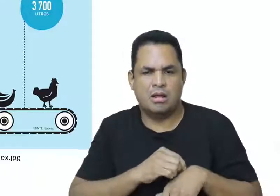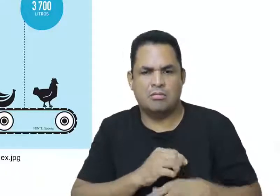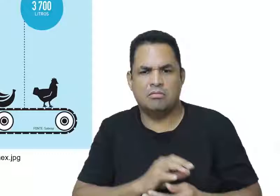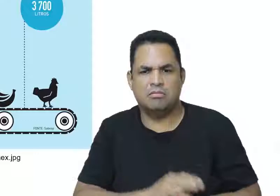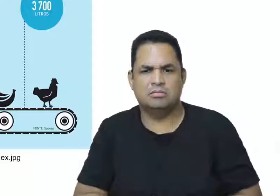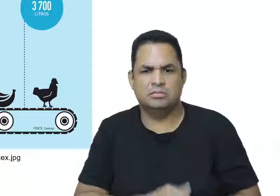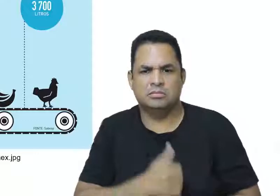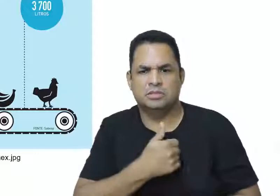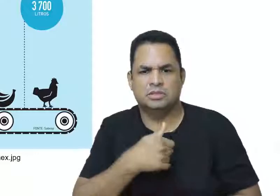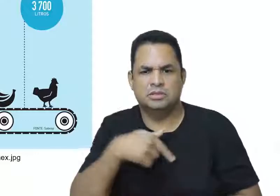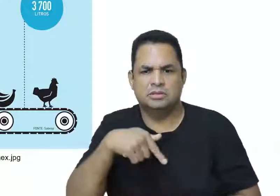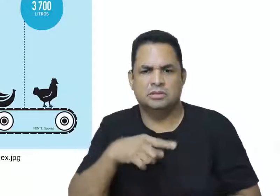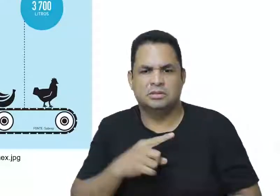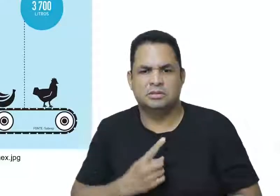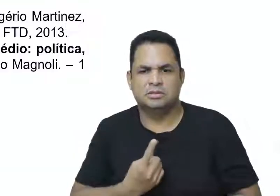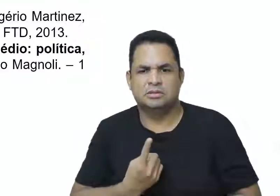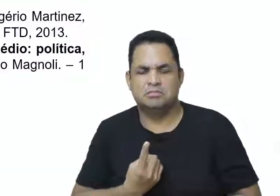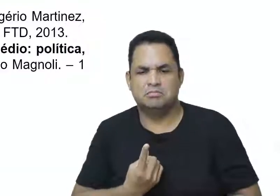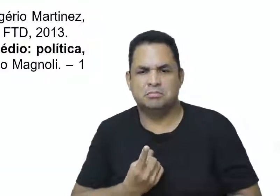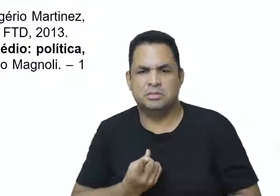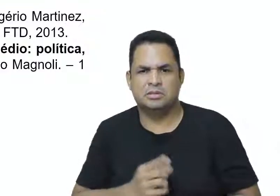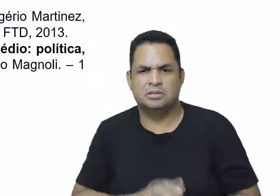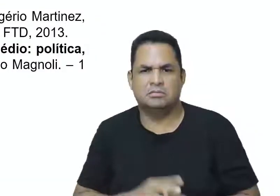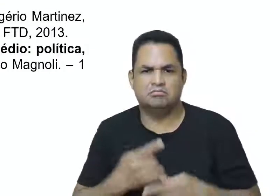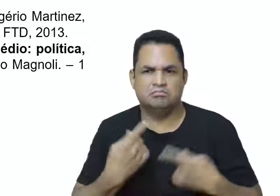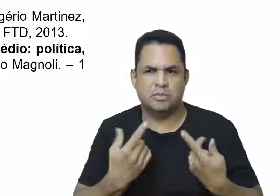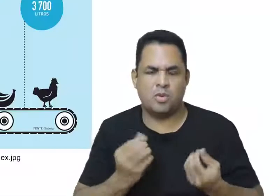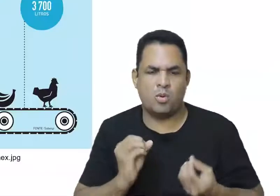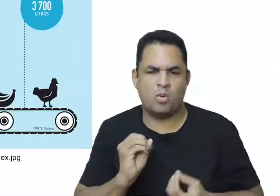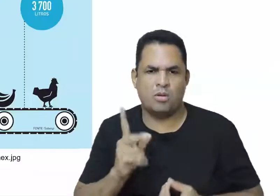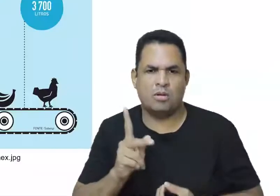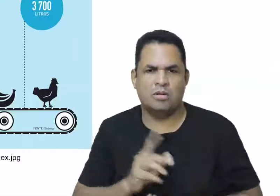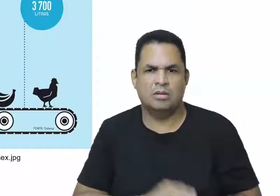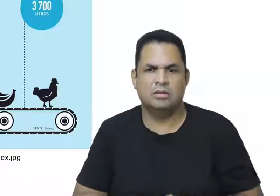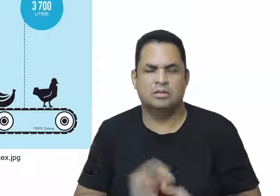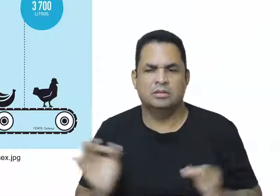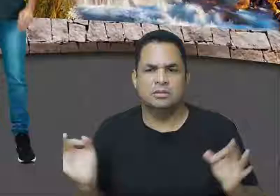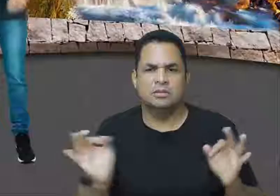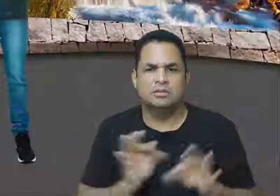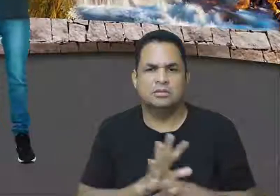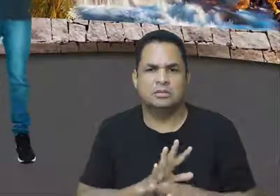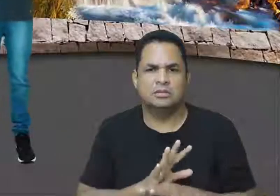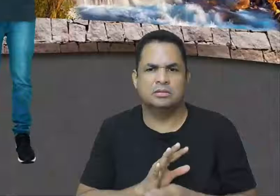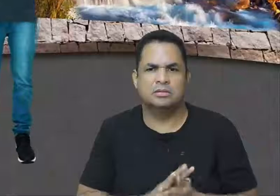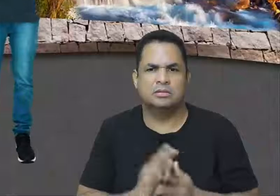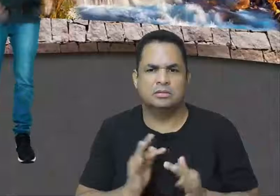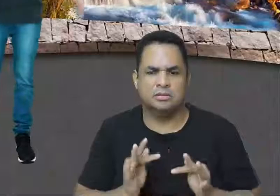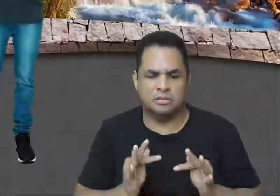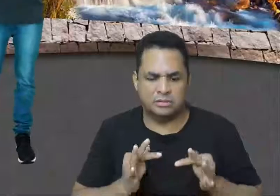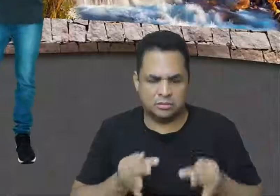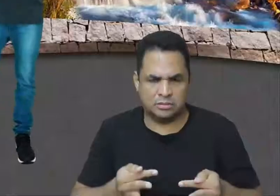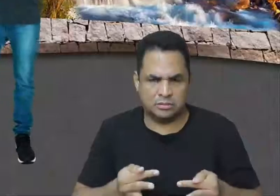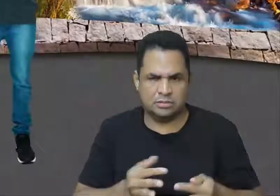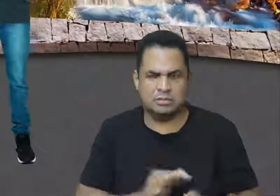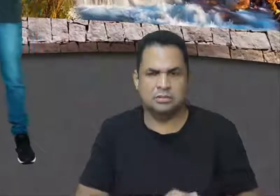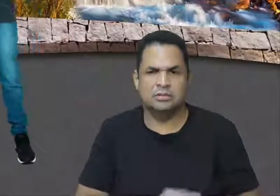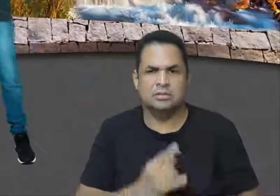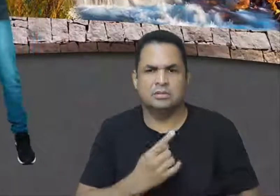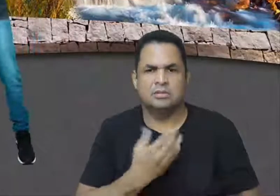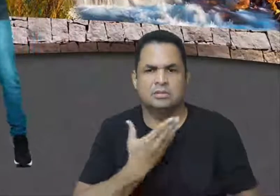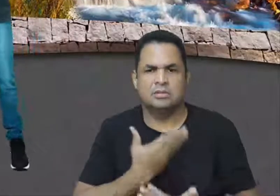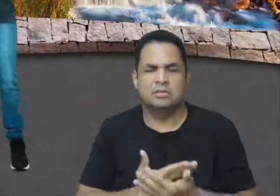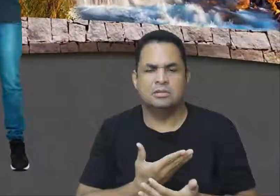aproximadamente. Tudo isso nós temos de observar, ok? Portanto, nós estamos chegando ao final agora da